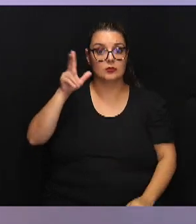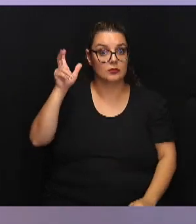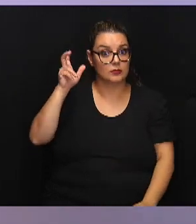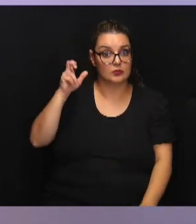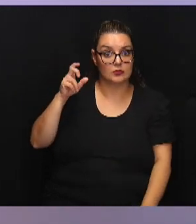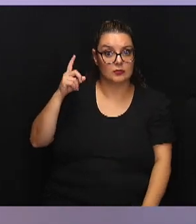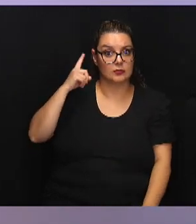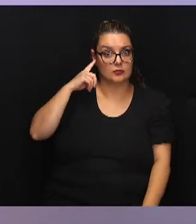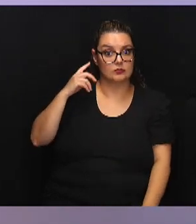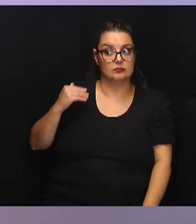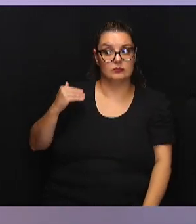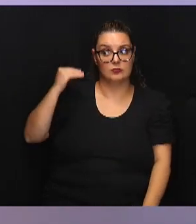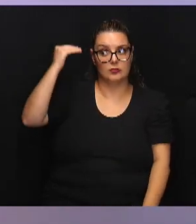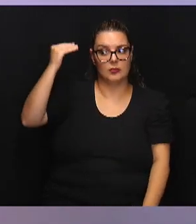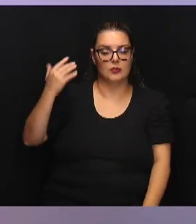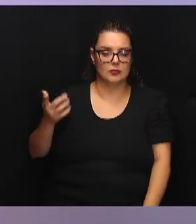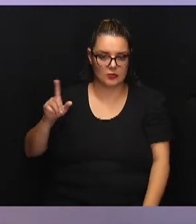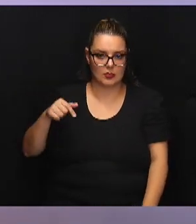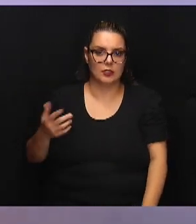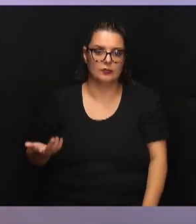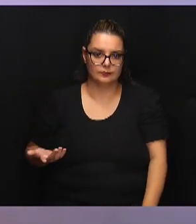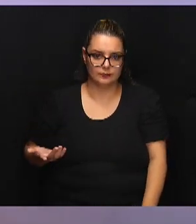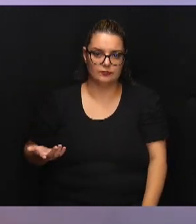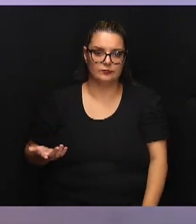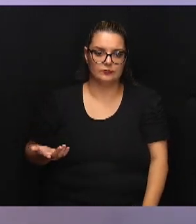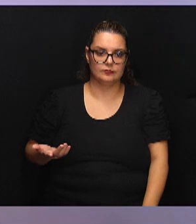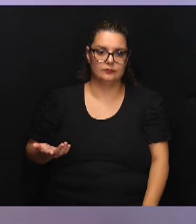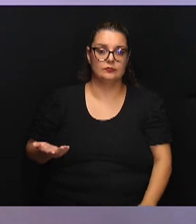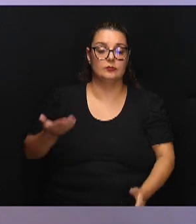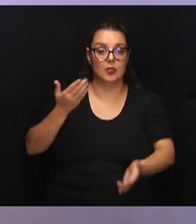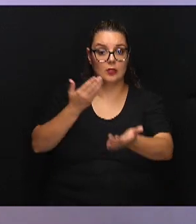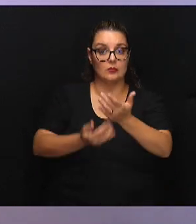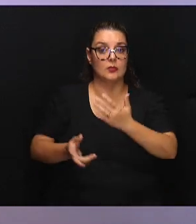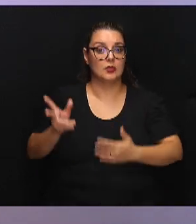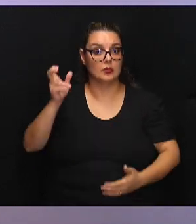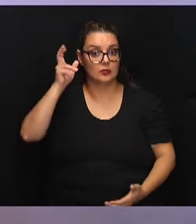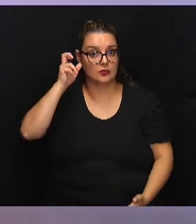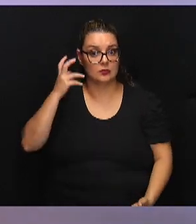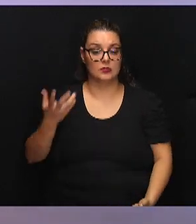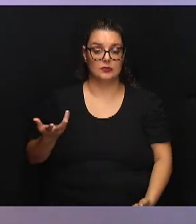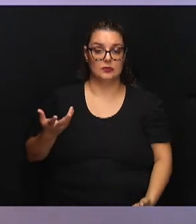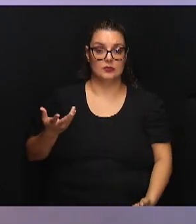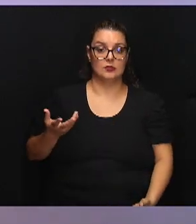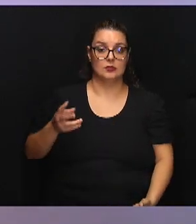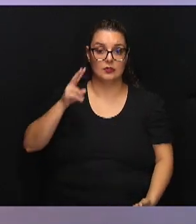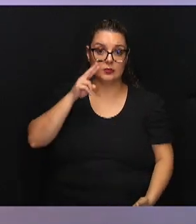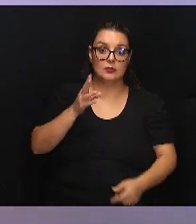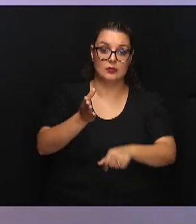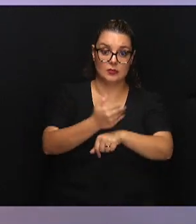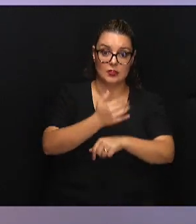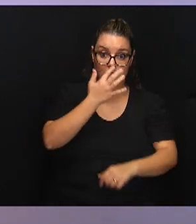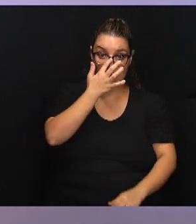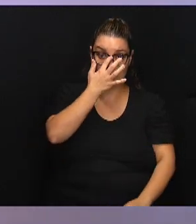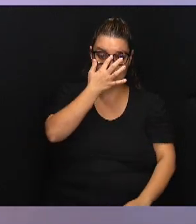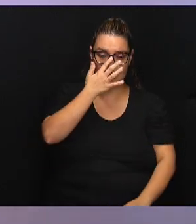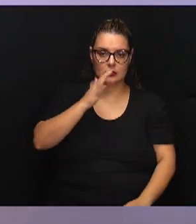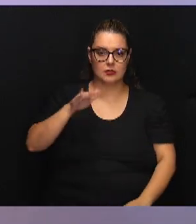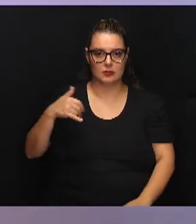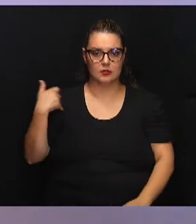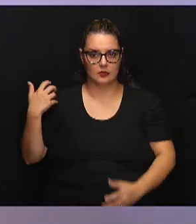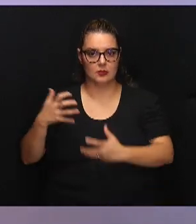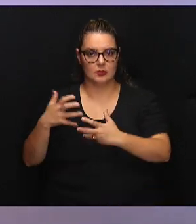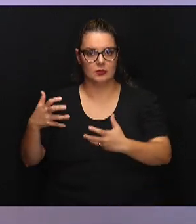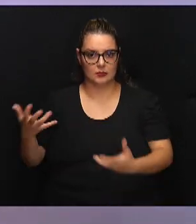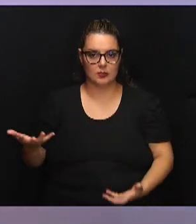de tão alto que é. Então, perdas de audição que a gente via antes só quando ia ficando mais